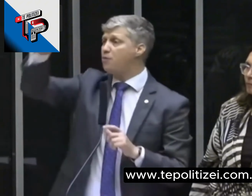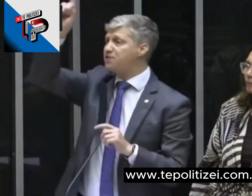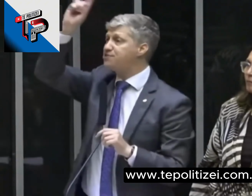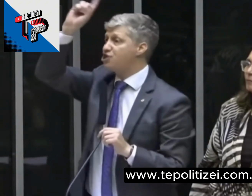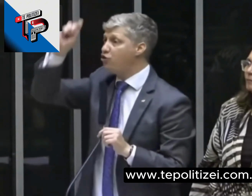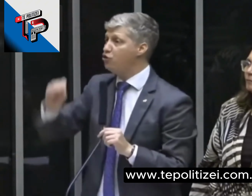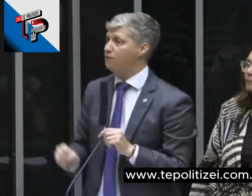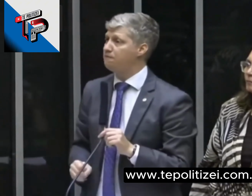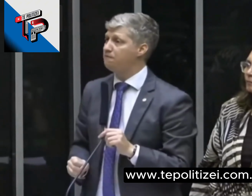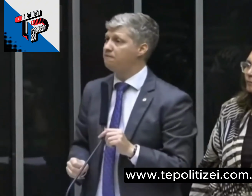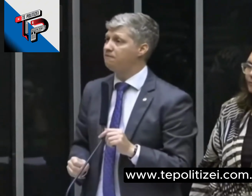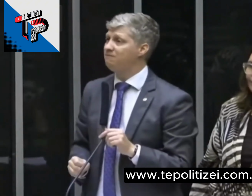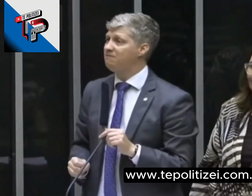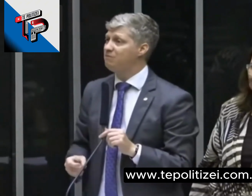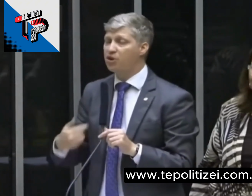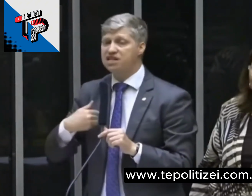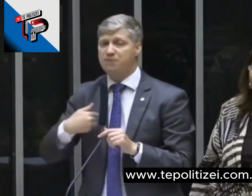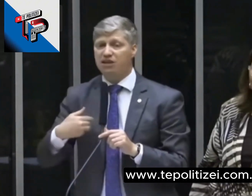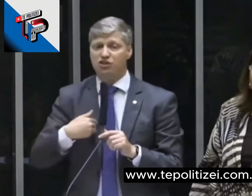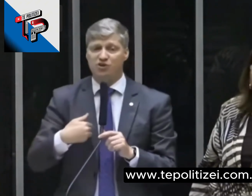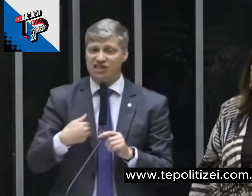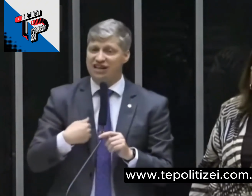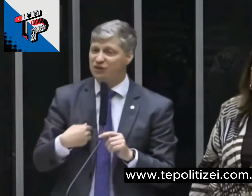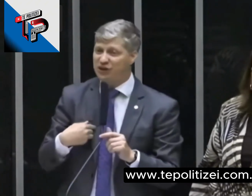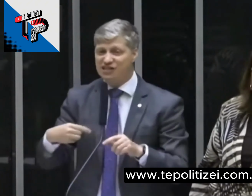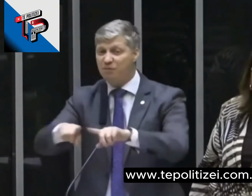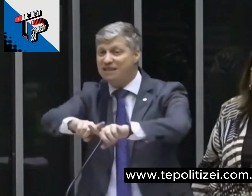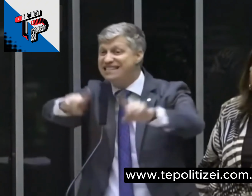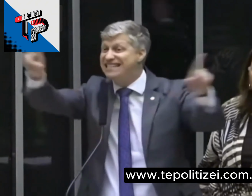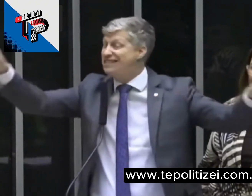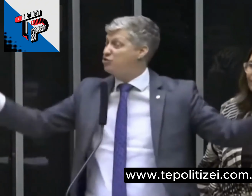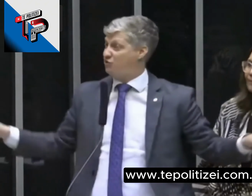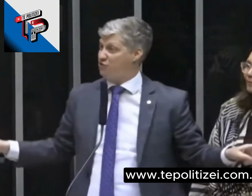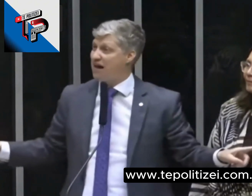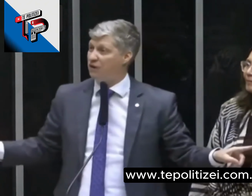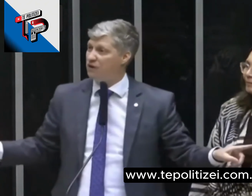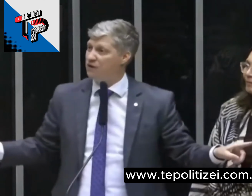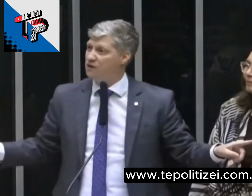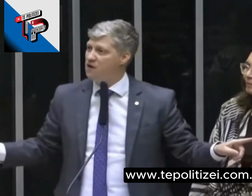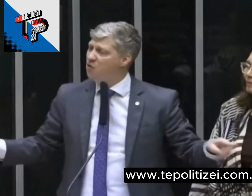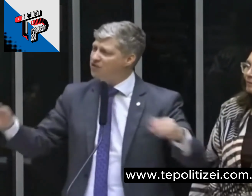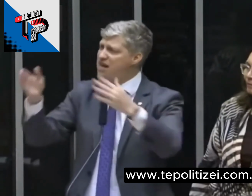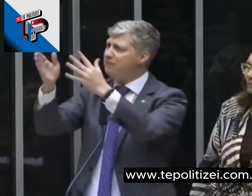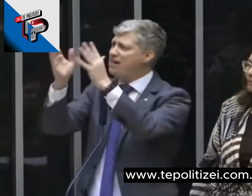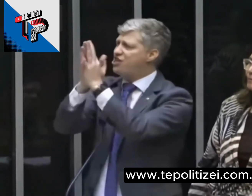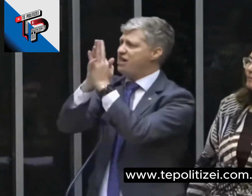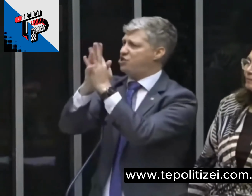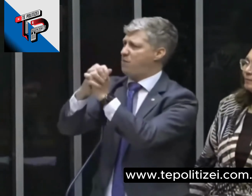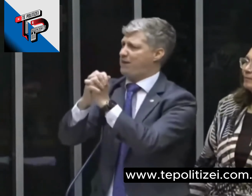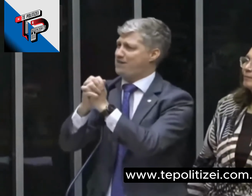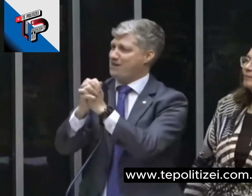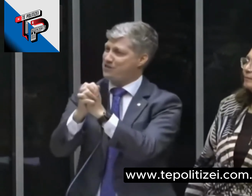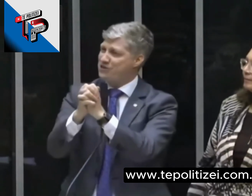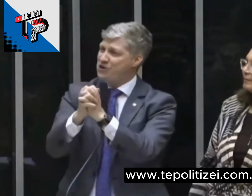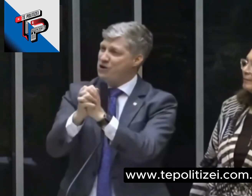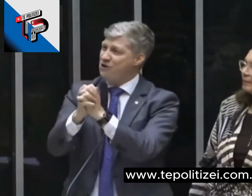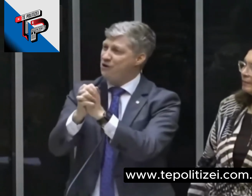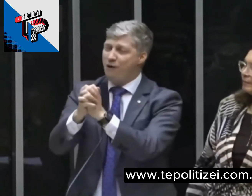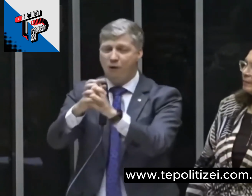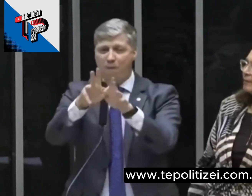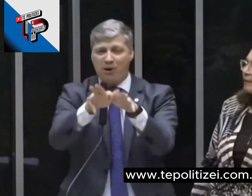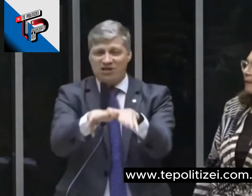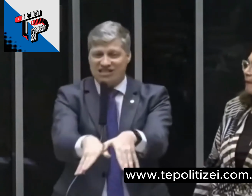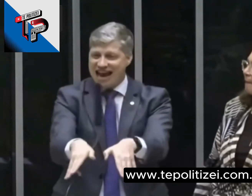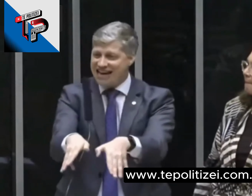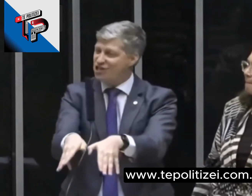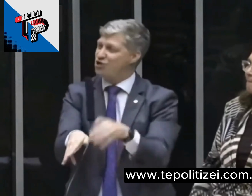processo sob sigilo. Por respeito aos meus eleitores, eu preciso divulgá-lo. Porque você imagina, senhor presidente,